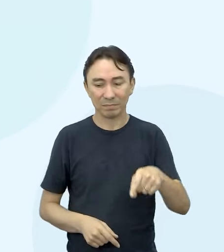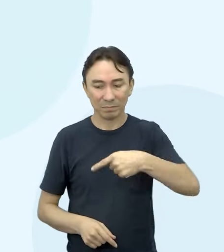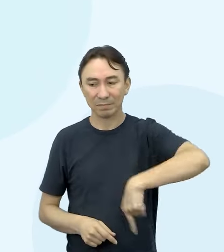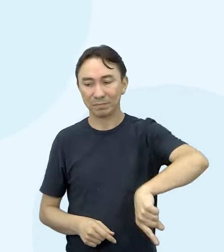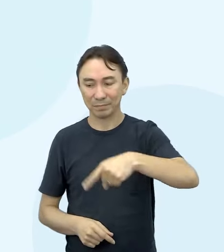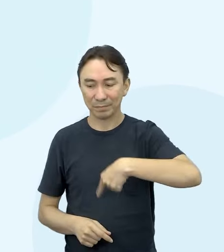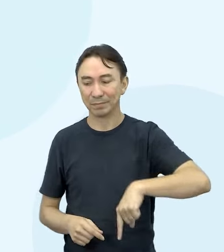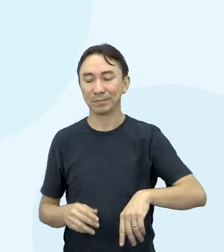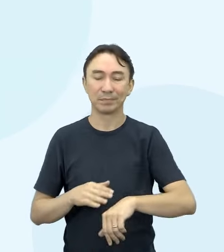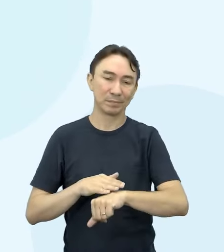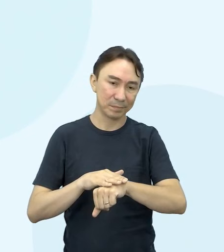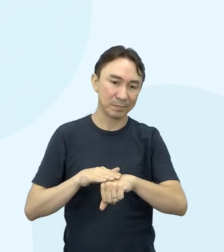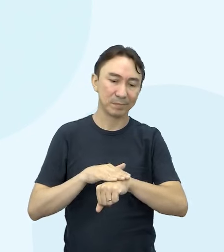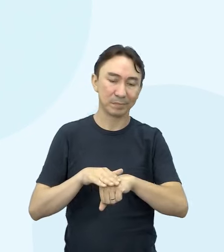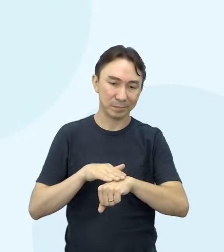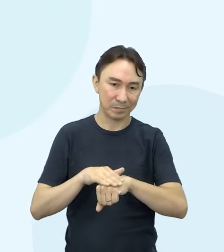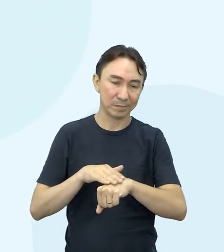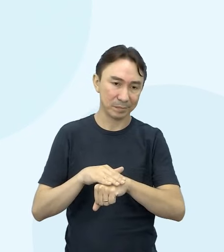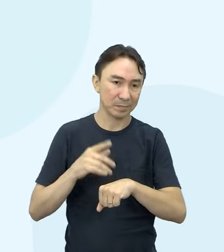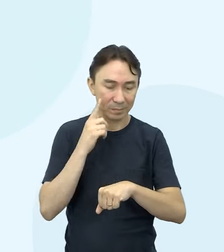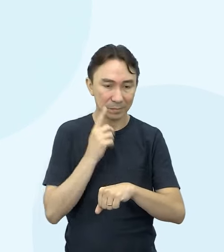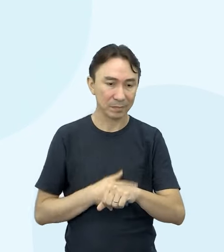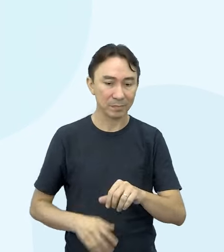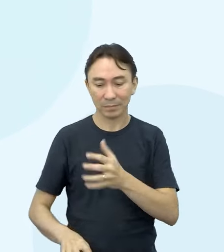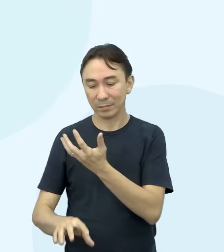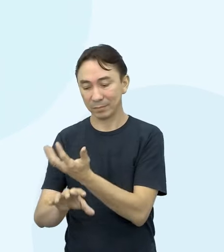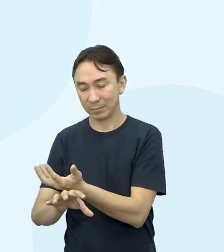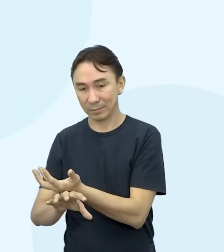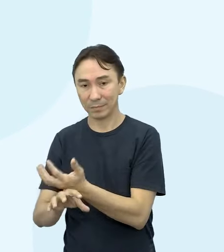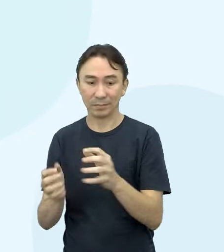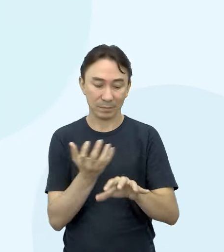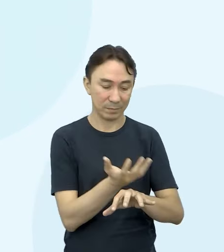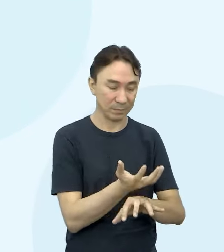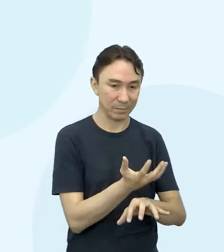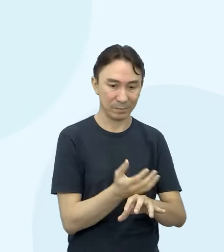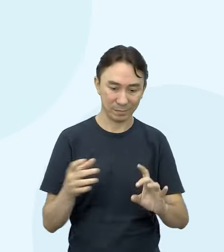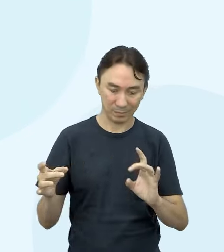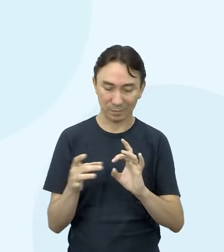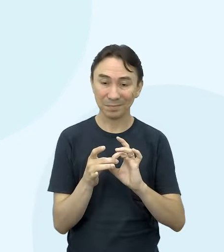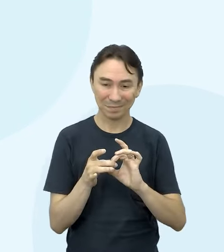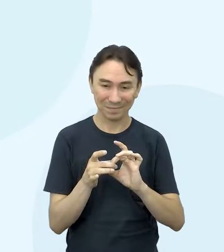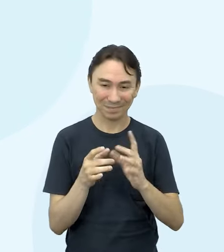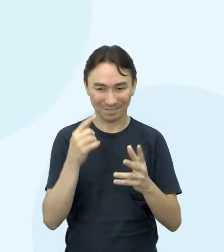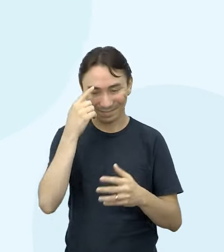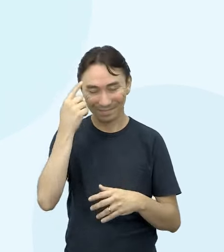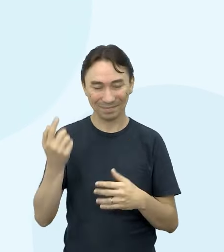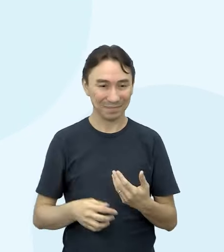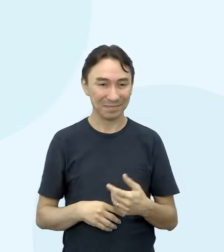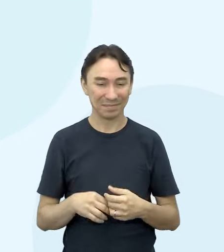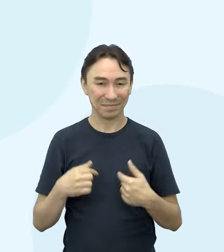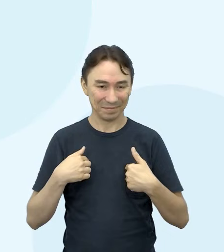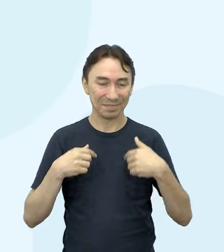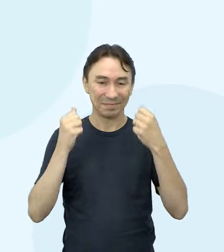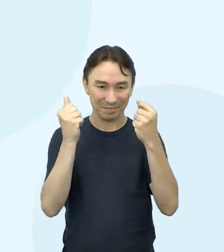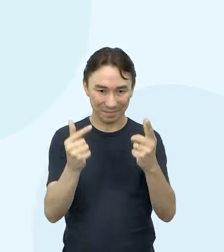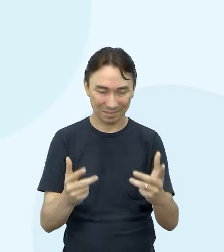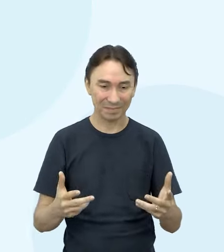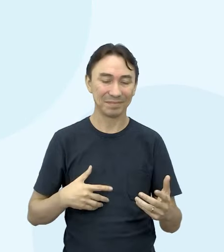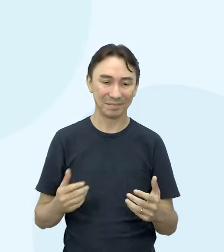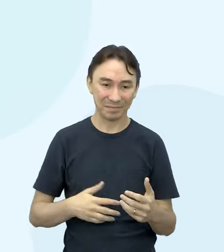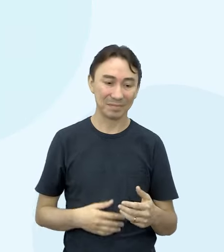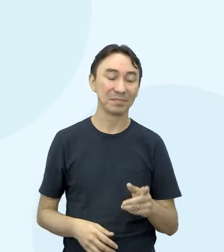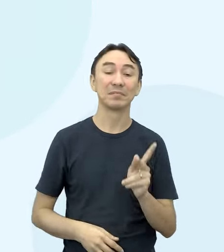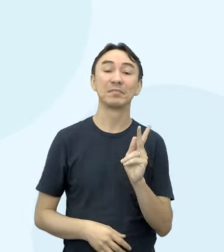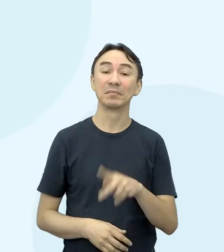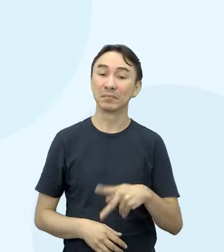né, um pouquinho mais sobre essas integrações, que às vezes aquilo que eu falei no começo da nossa conversa, né, da gente sentar realmente com os pares, com os